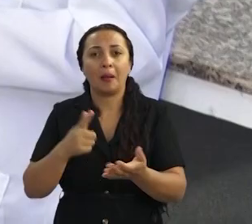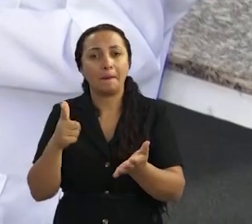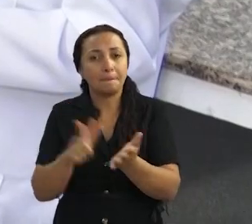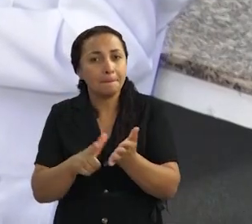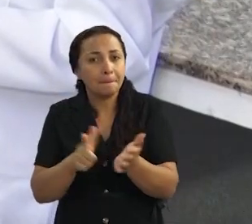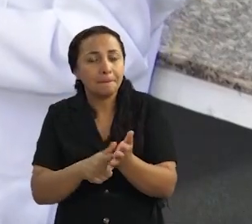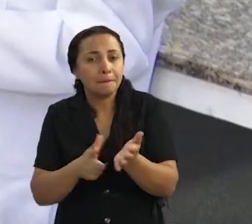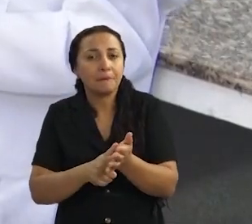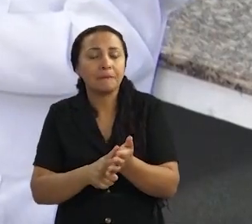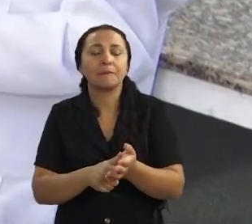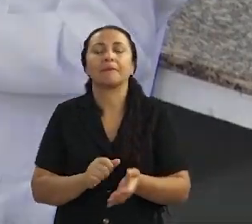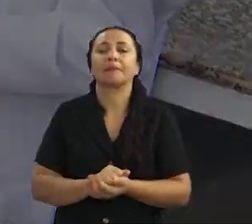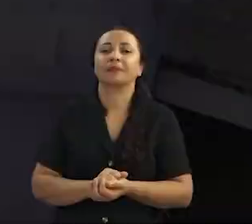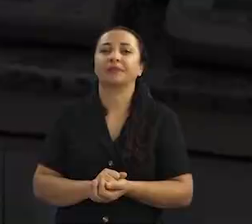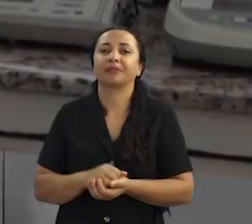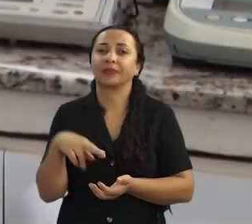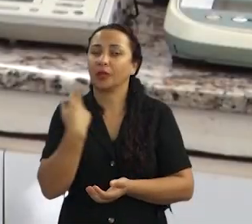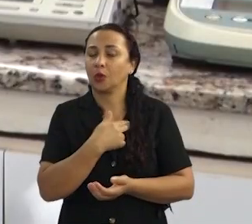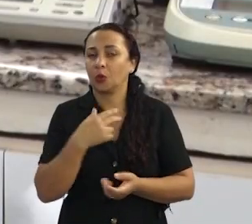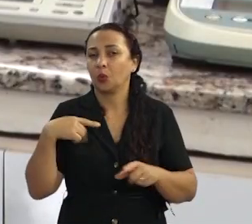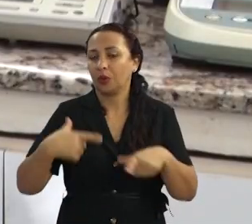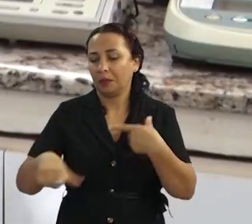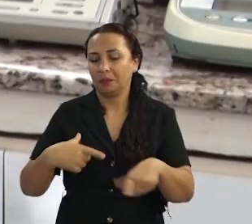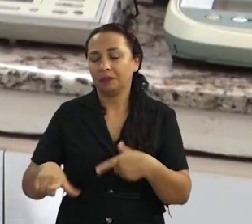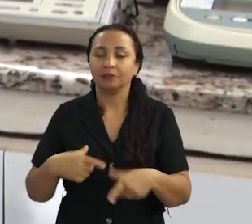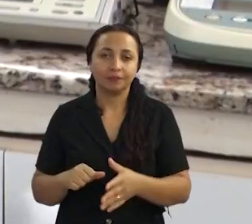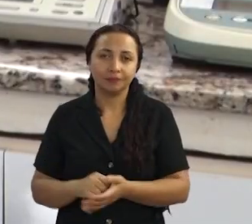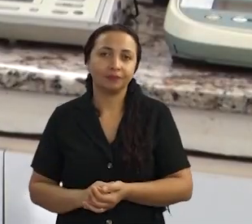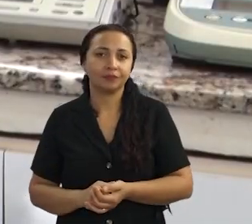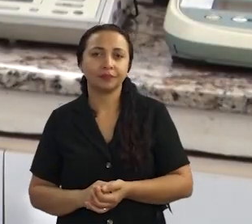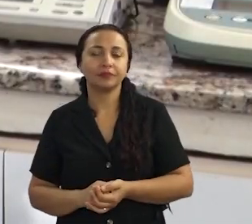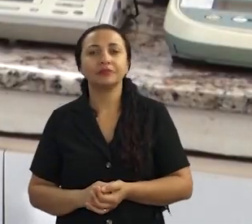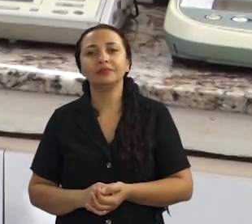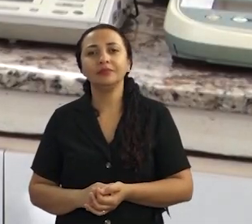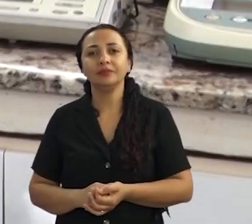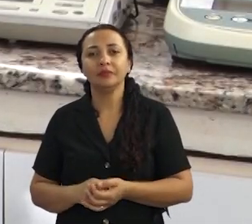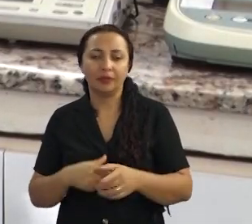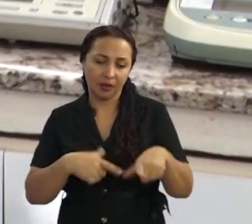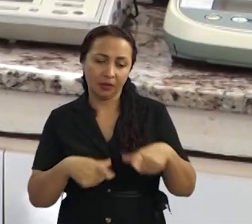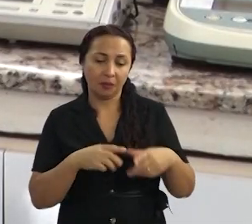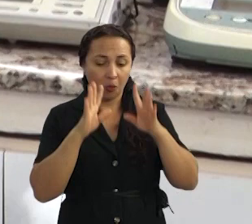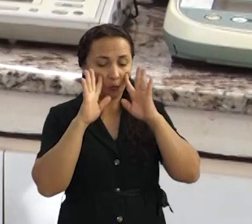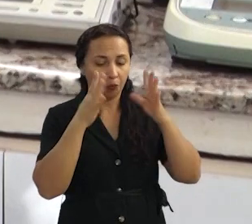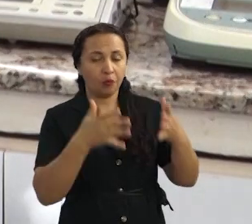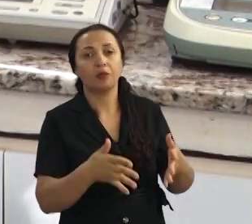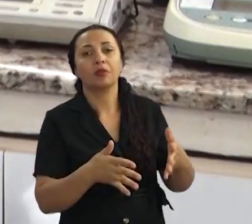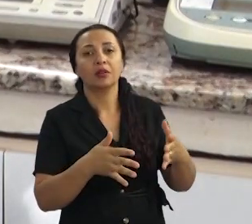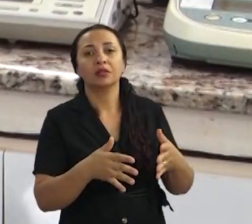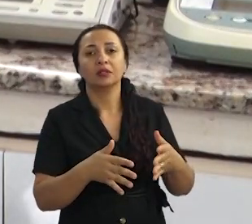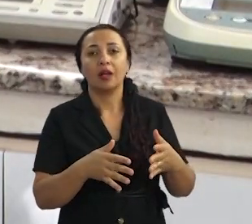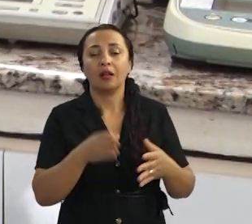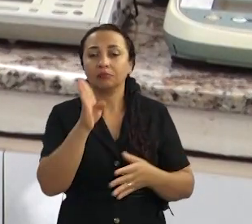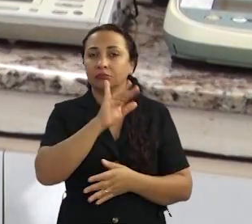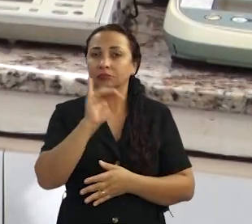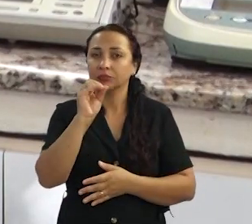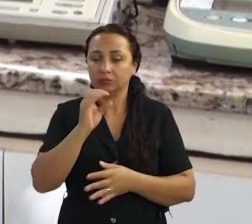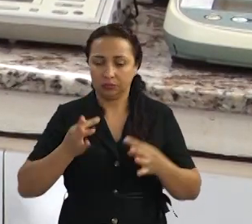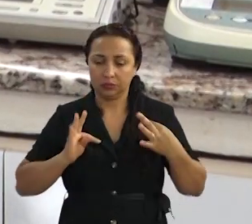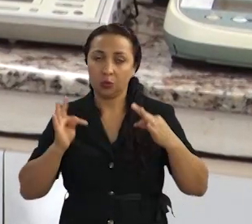papel. Então, assim, o nosso trabalho, ele é um trabalho focado